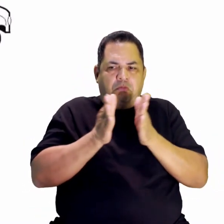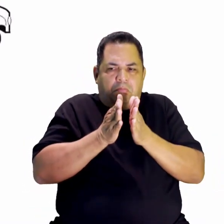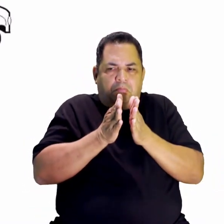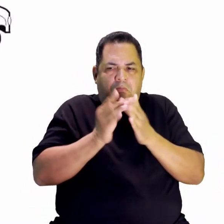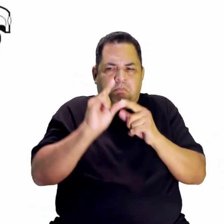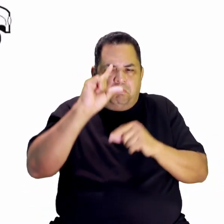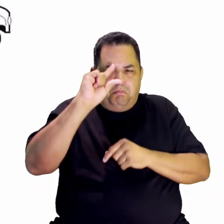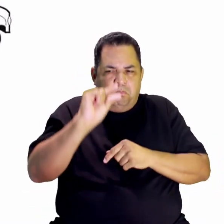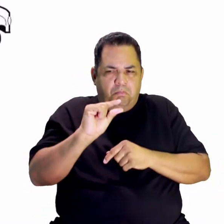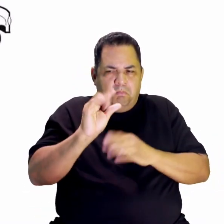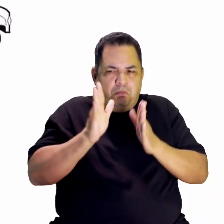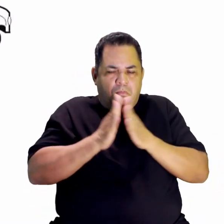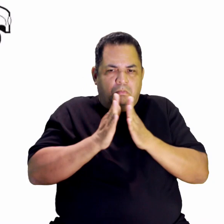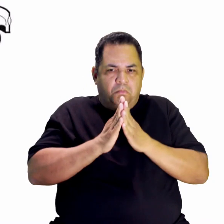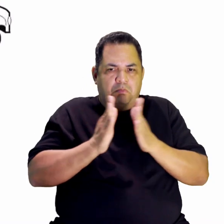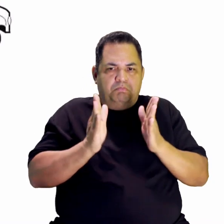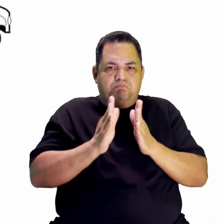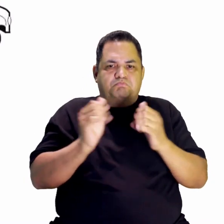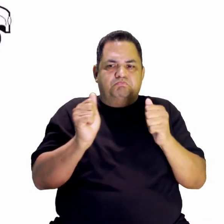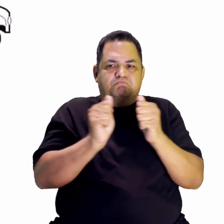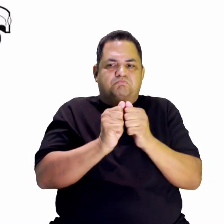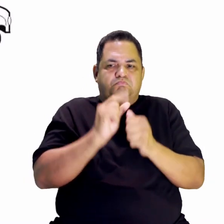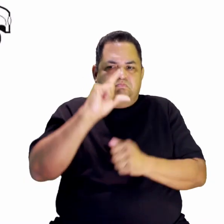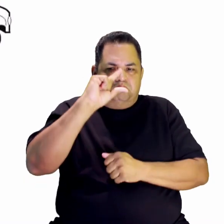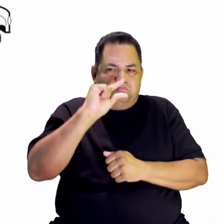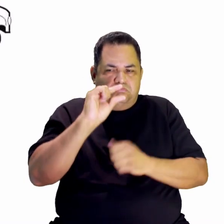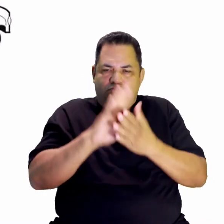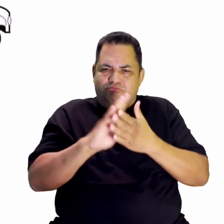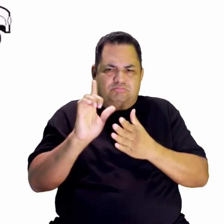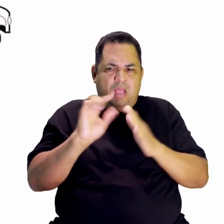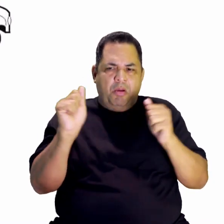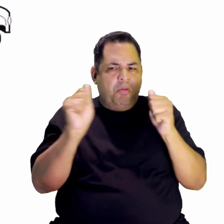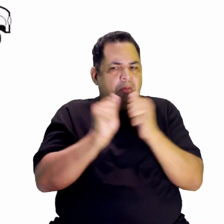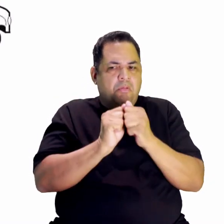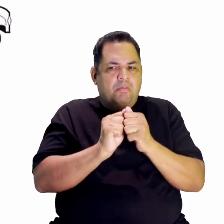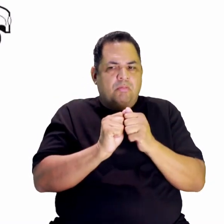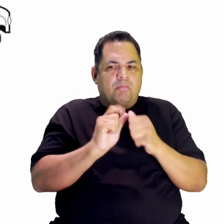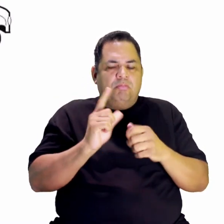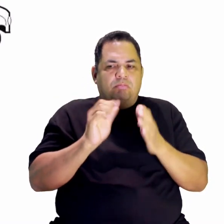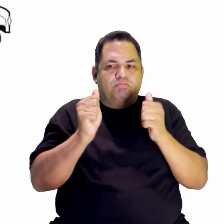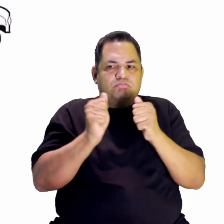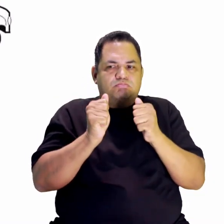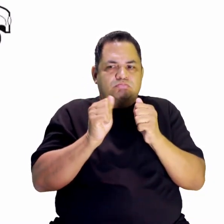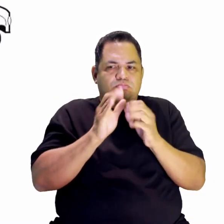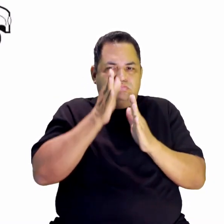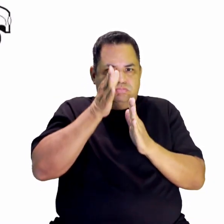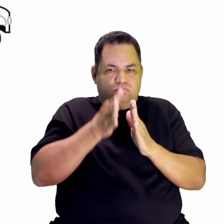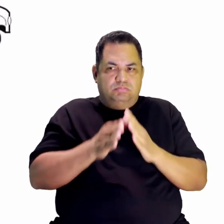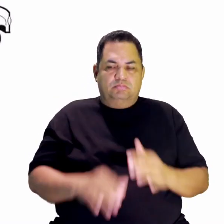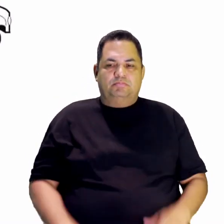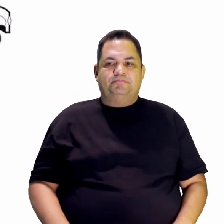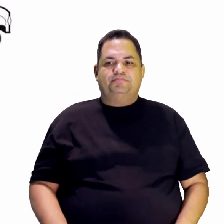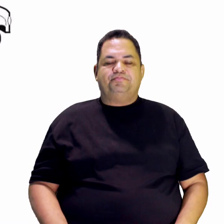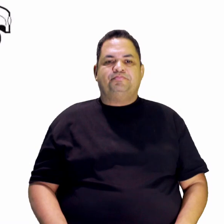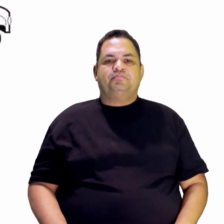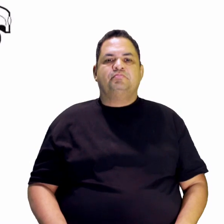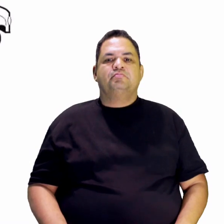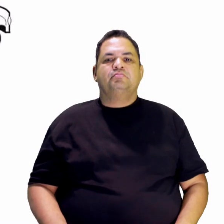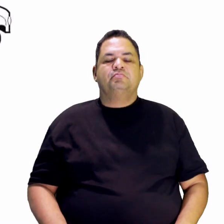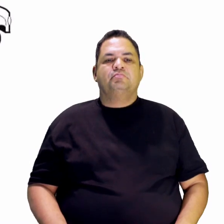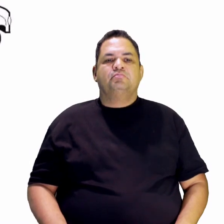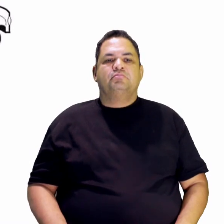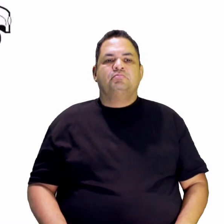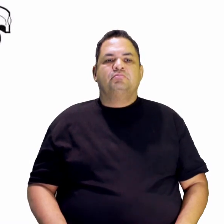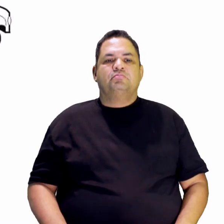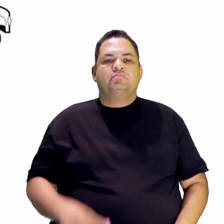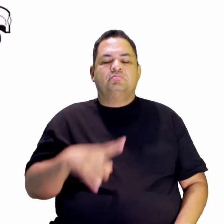mas não vão ficar perto um pouco, mas não encostada. Próximo, mas não encostada. Bom, para isso